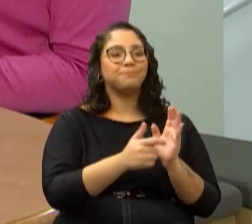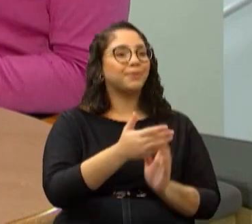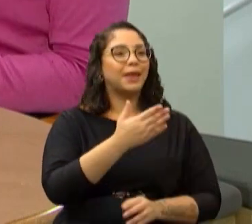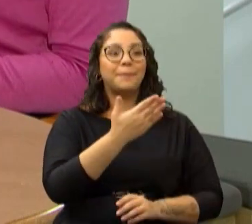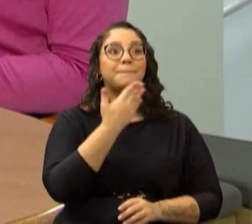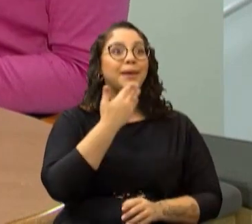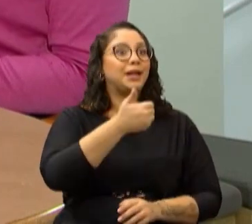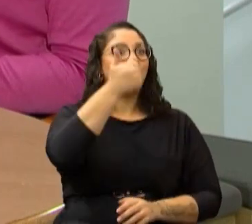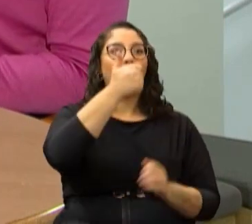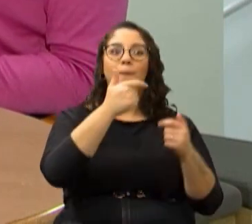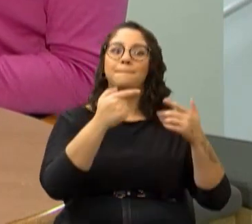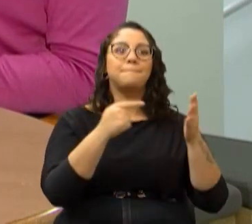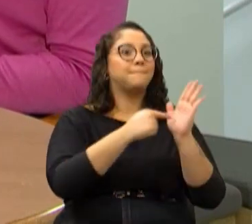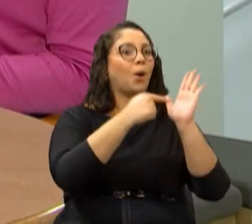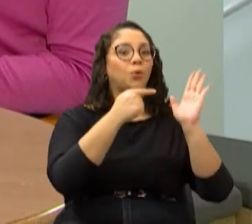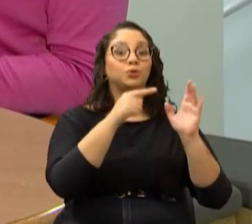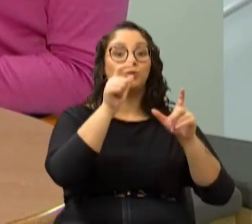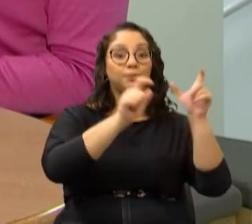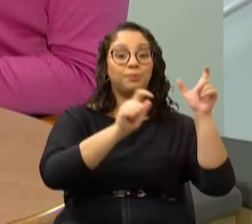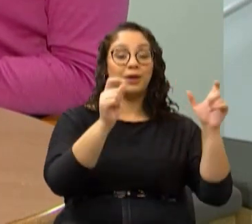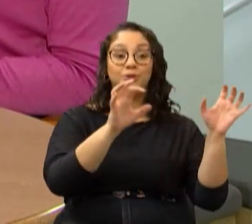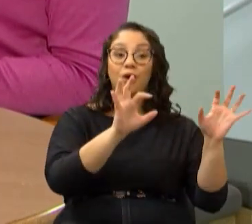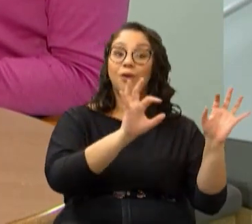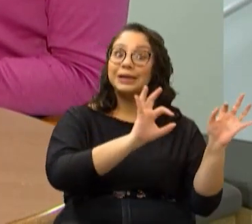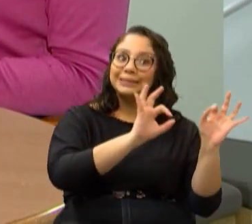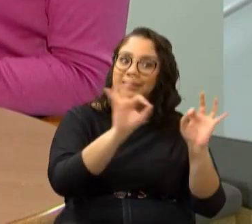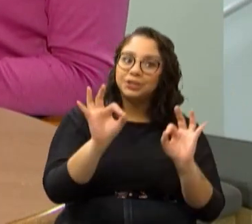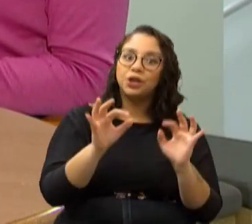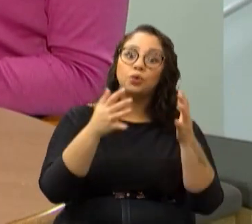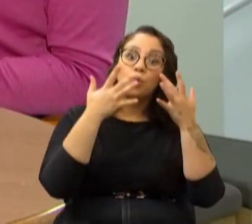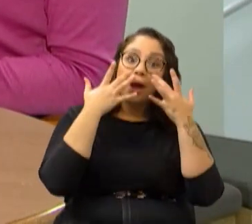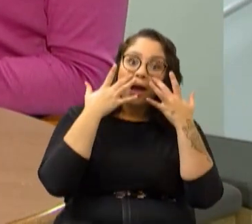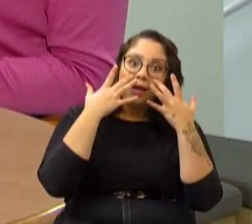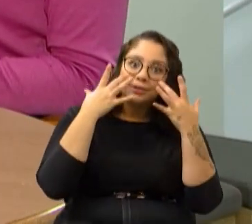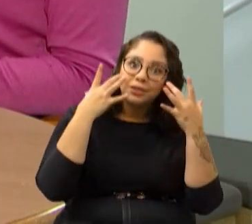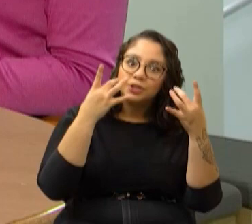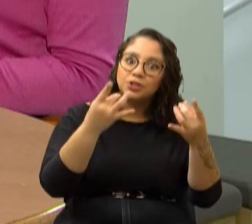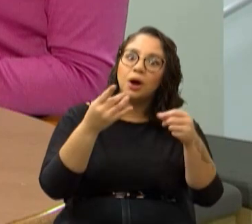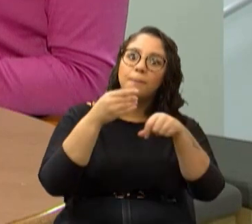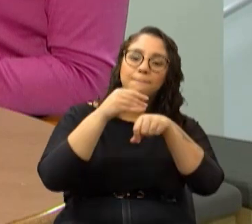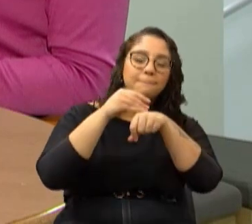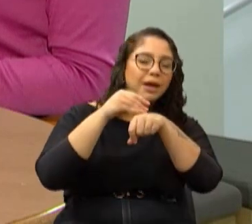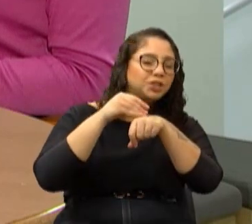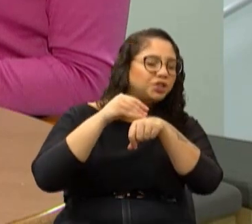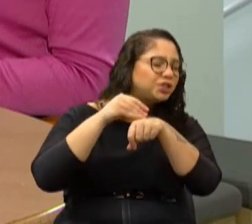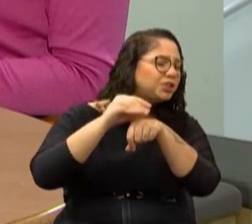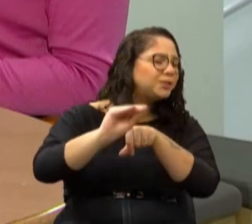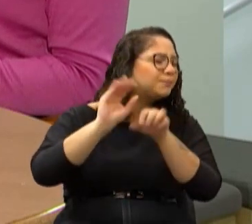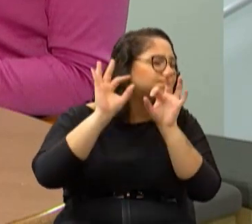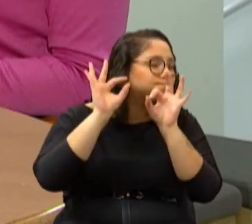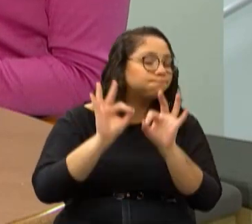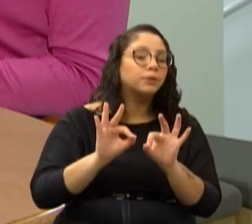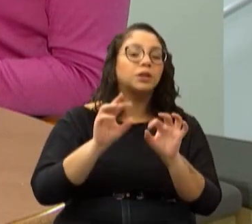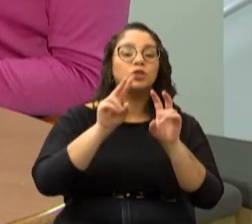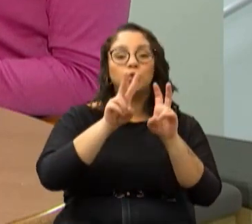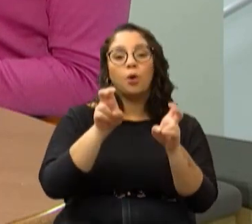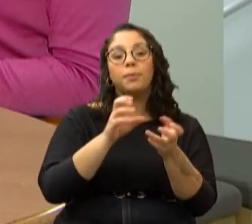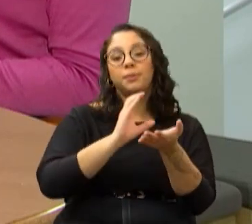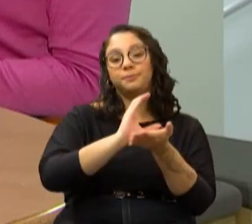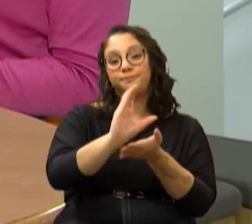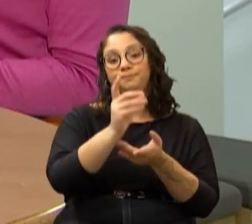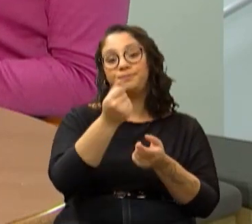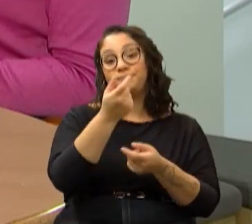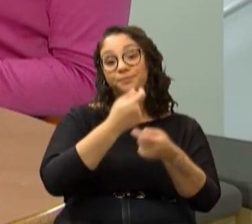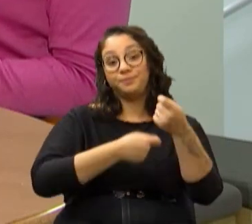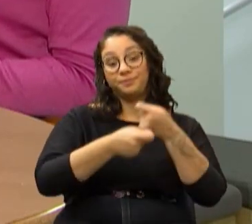no melhor ponto, e o pessoal que está nos assistindo também presta atenção, porque essa é a dica de ouro em relação a